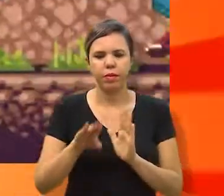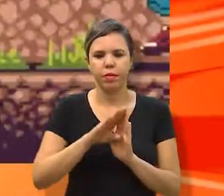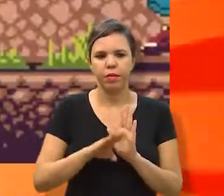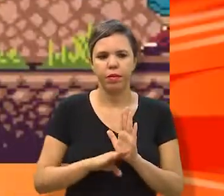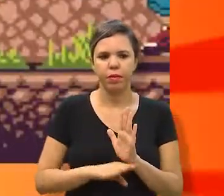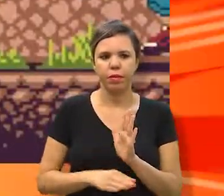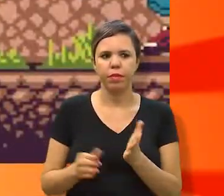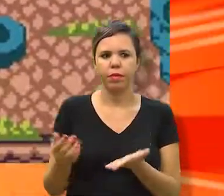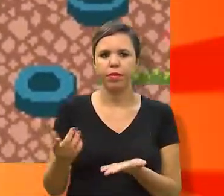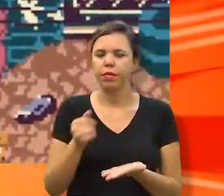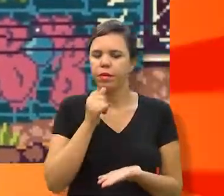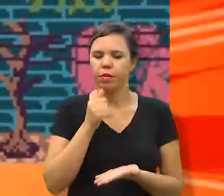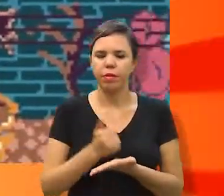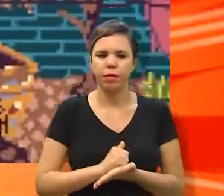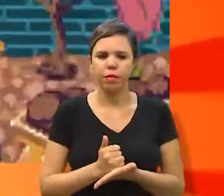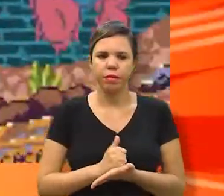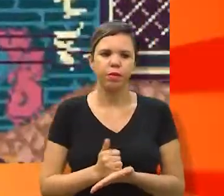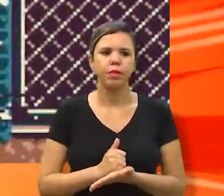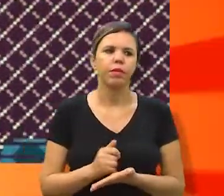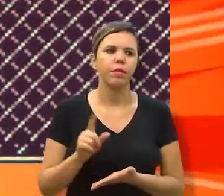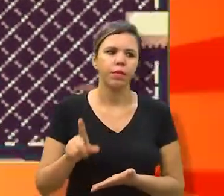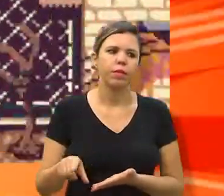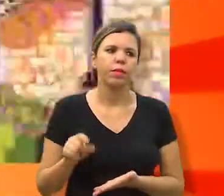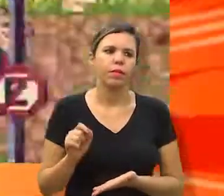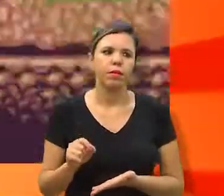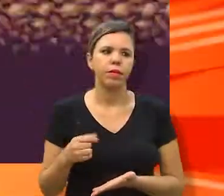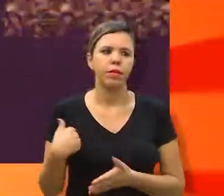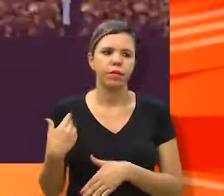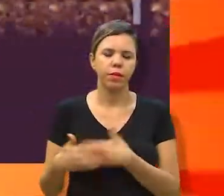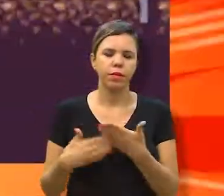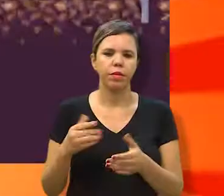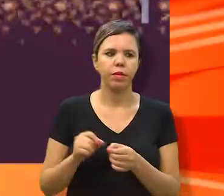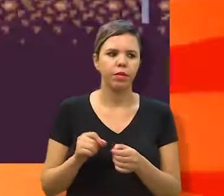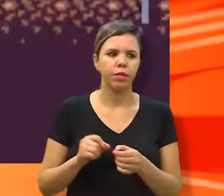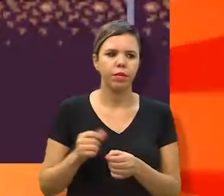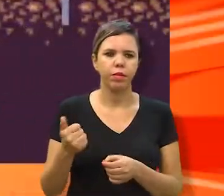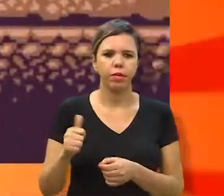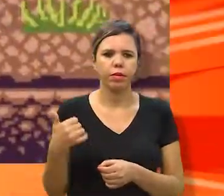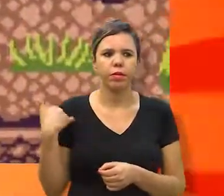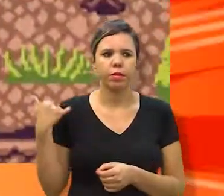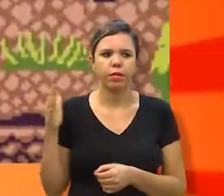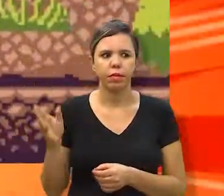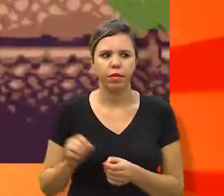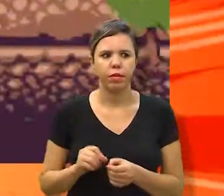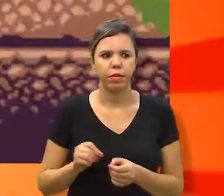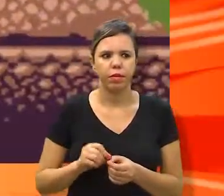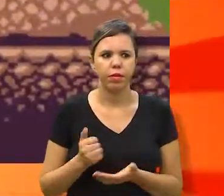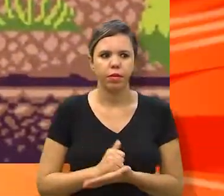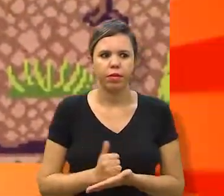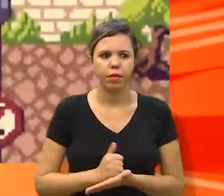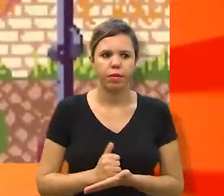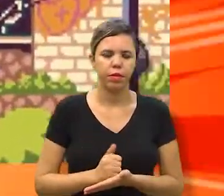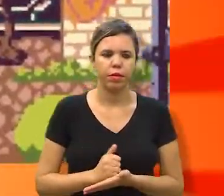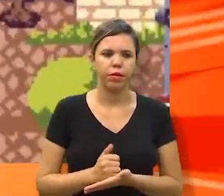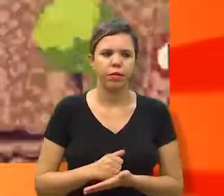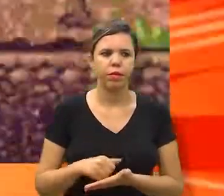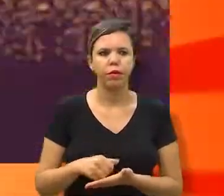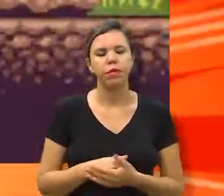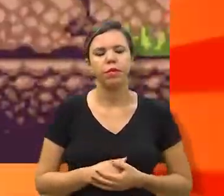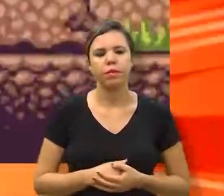programação é um jogo, por exemplo, né? Que é uma opção. Então eu sei lá, eu tinha uns 11 anos de idade, eu já fazia jogo com RPG